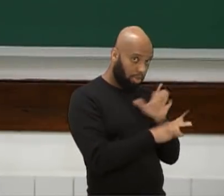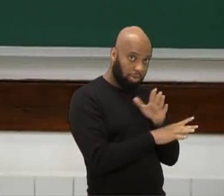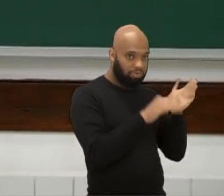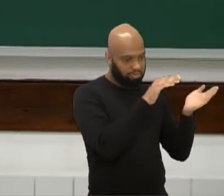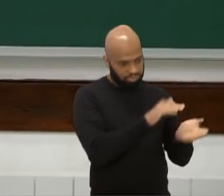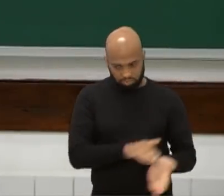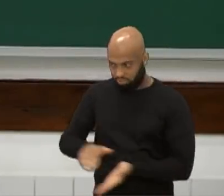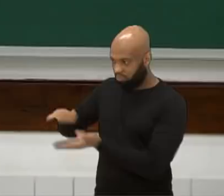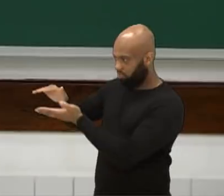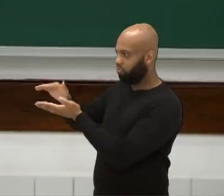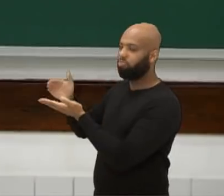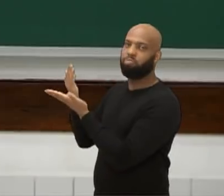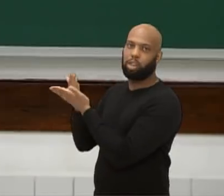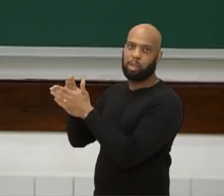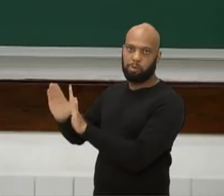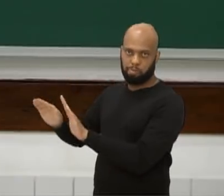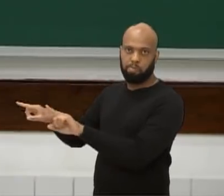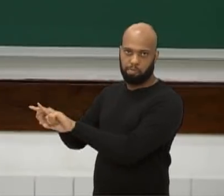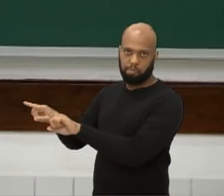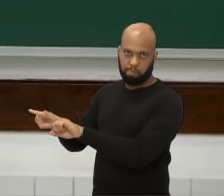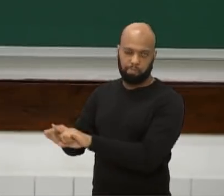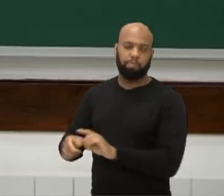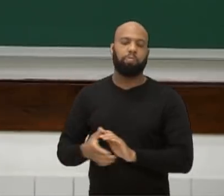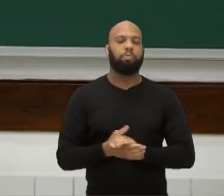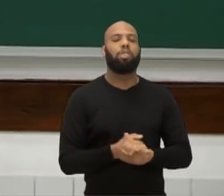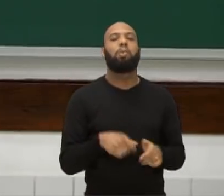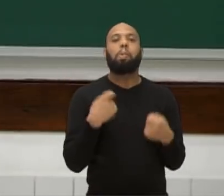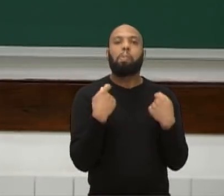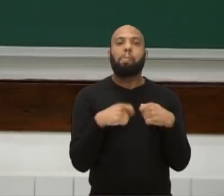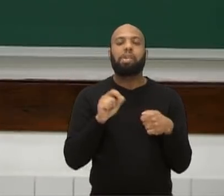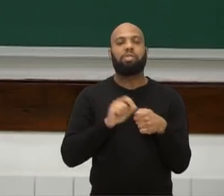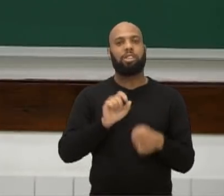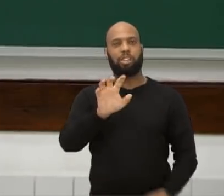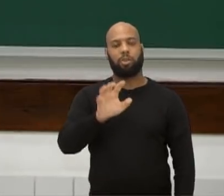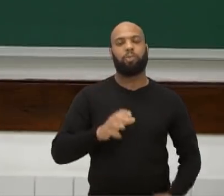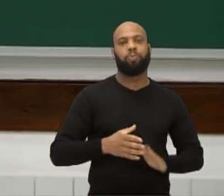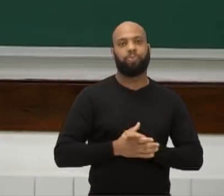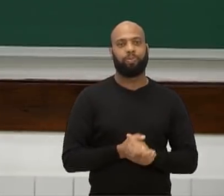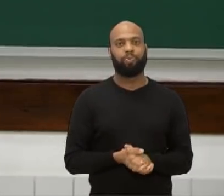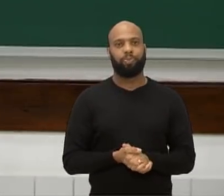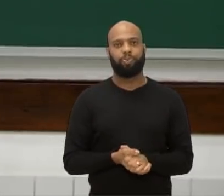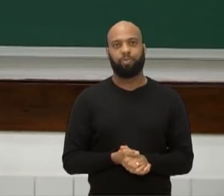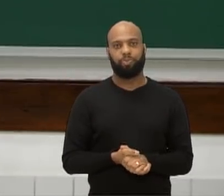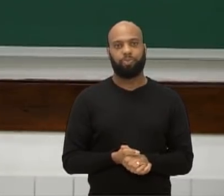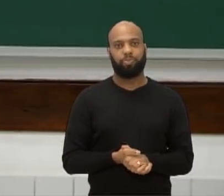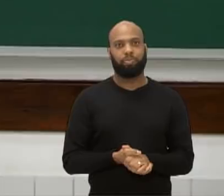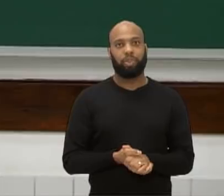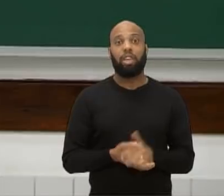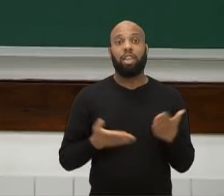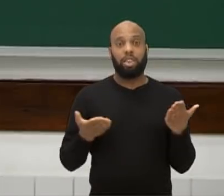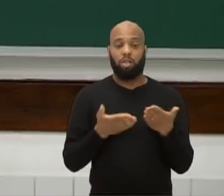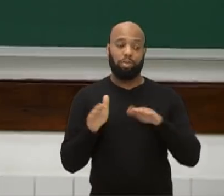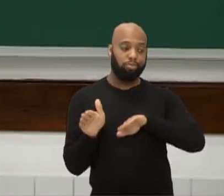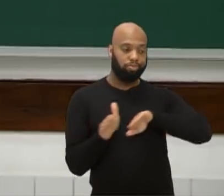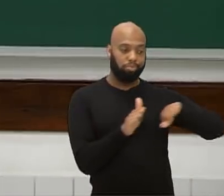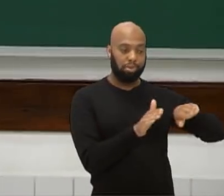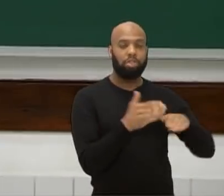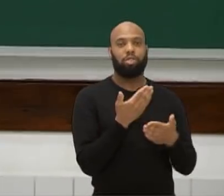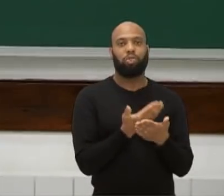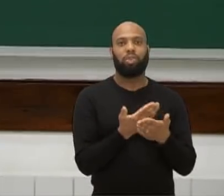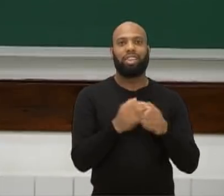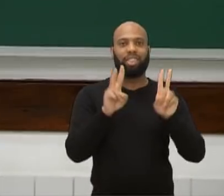respondidas, correto? Então, pegou a atividade, responde e devolve, certo? Dito isso, vamos ver